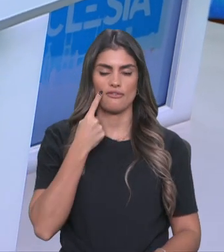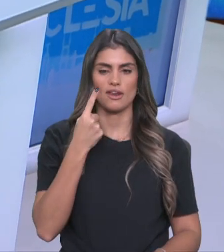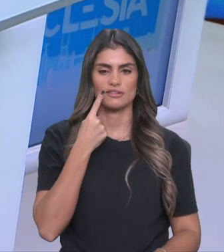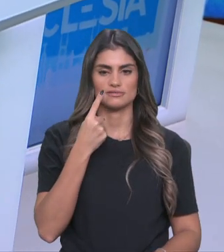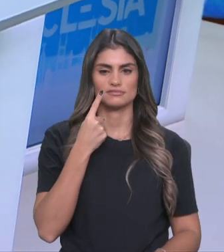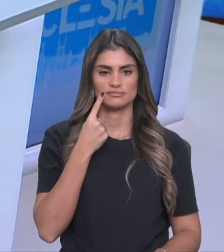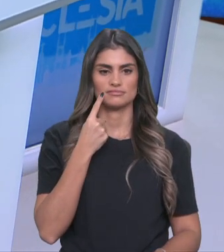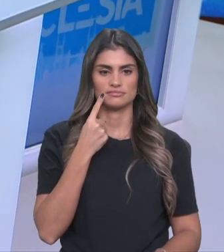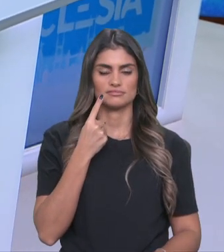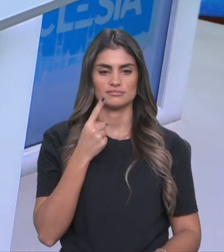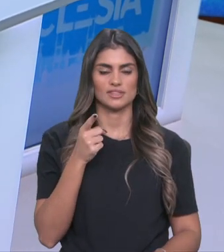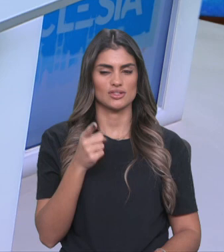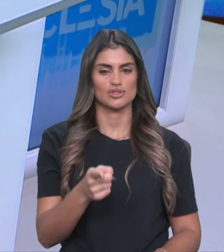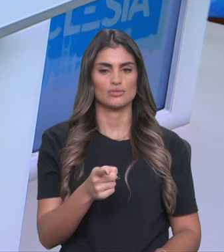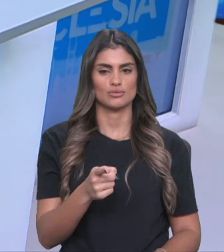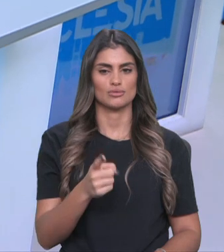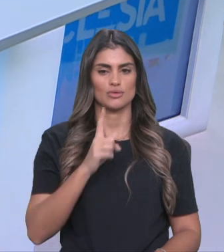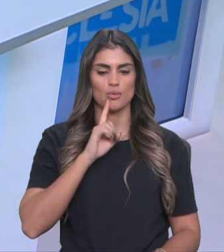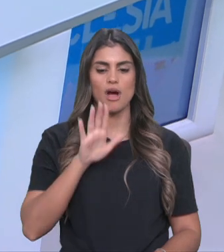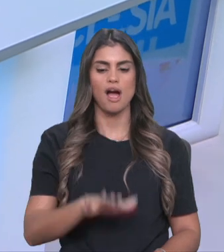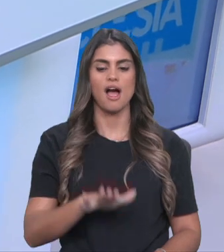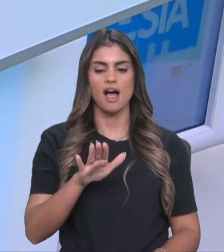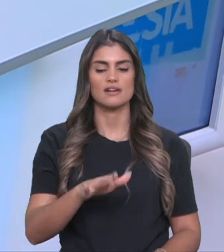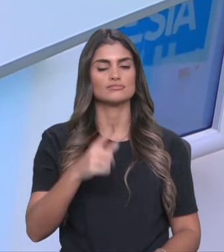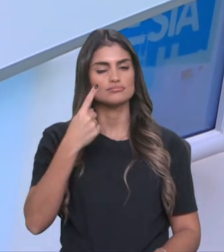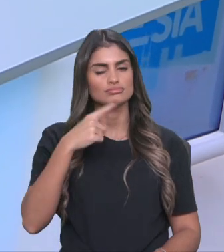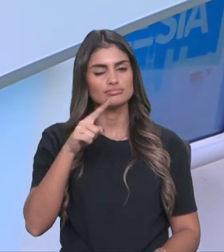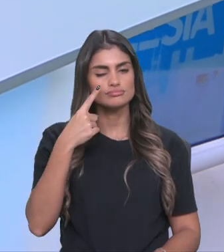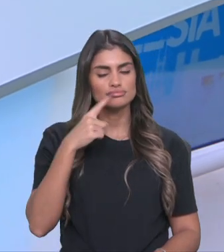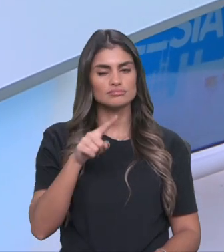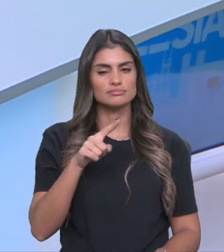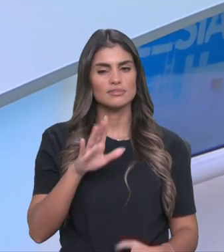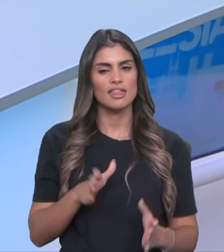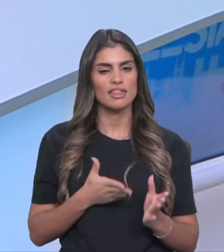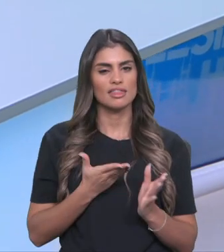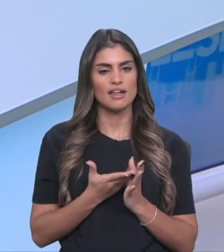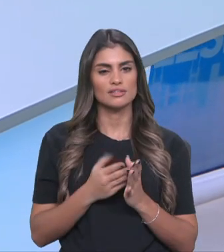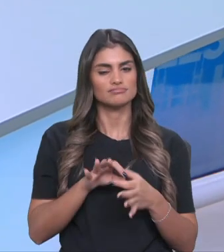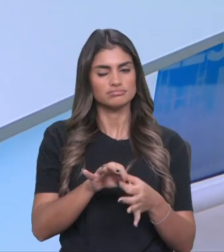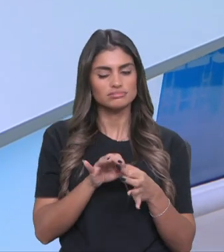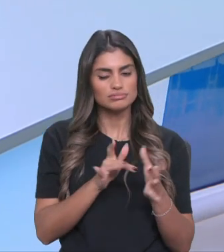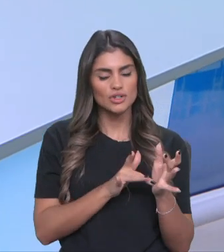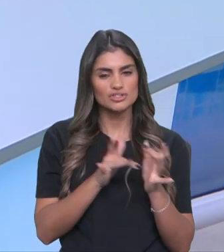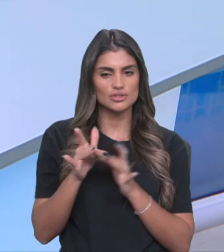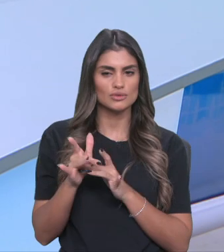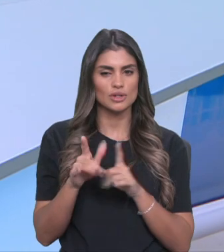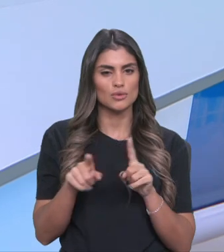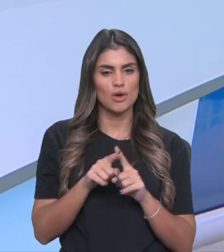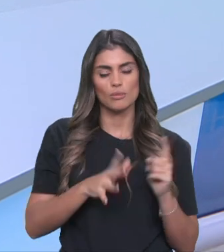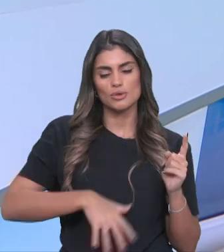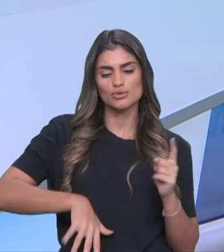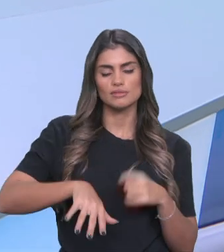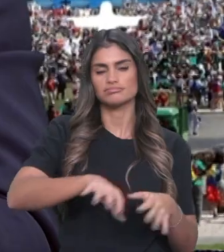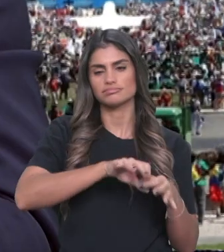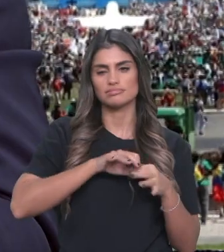essa experiência do estar, do ver e de tornar a Eucaristia cada vez mais esse lugar de encontro de